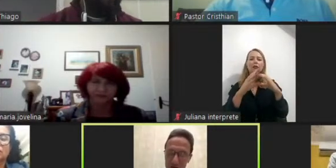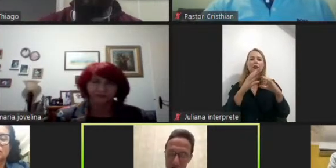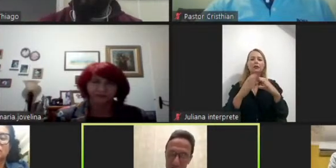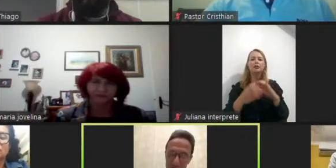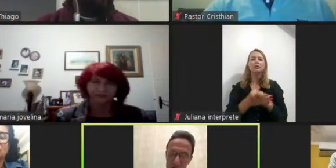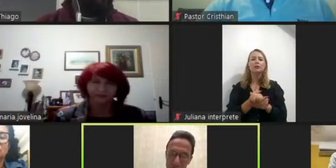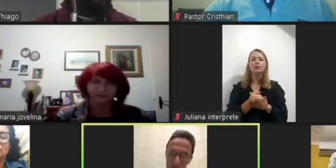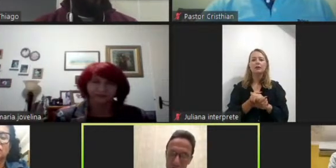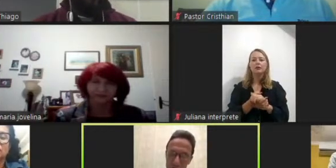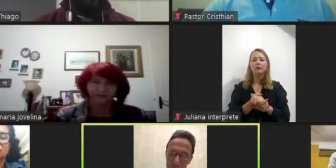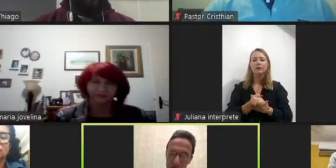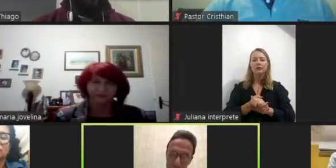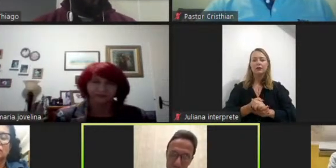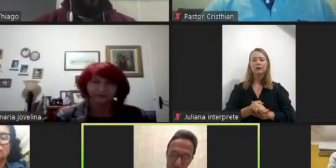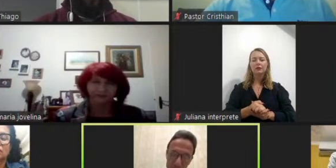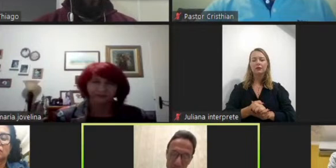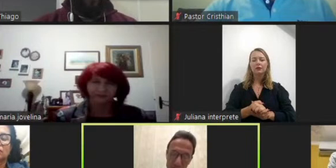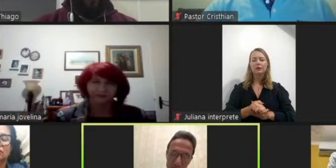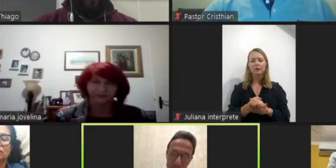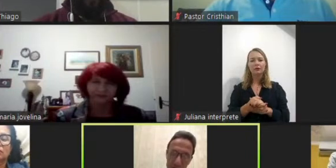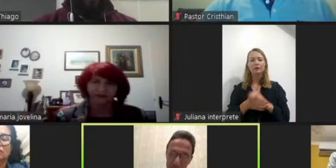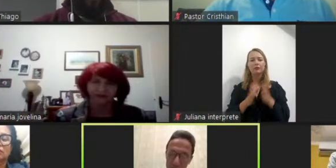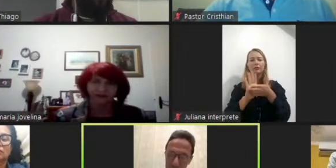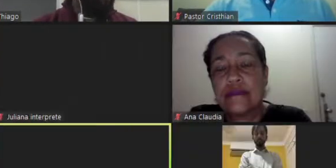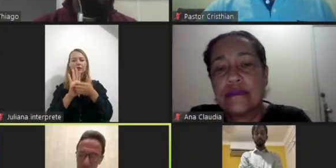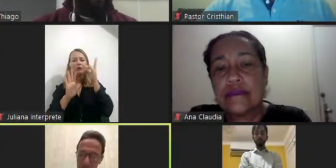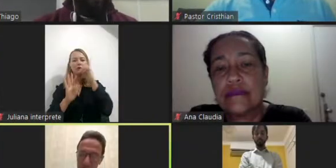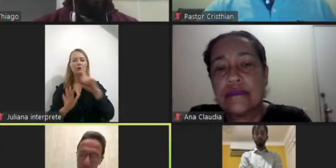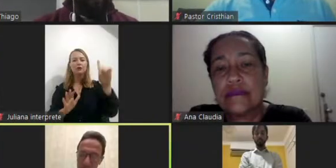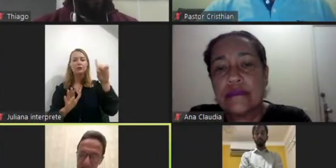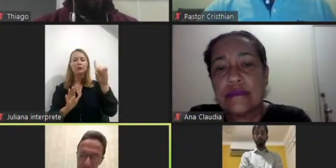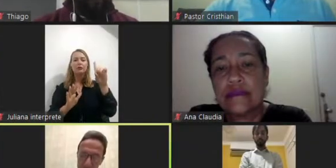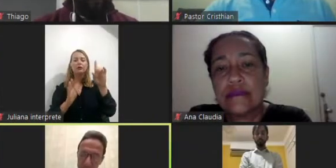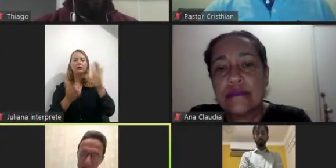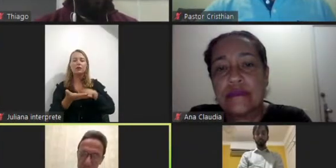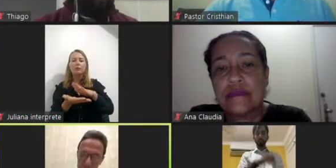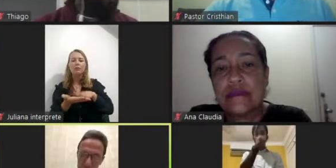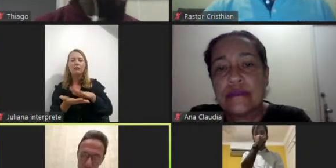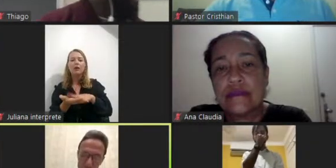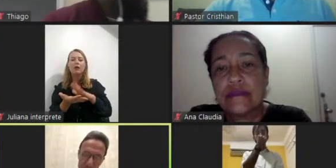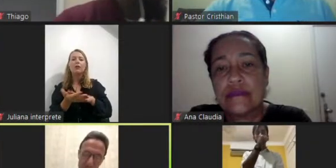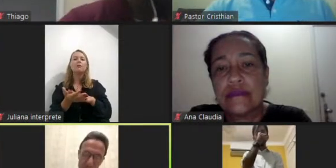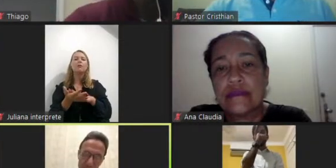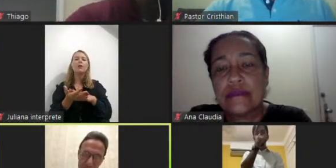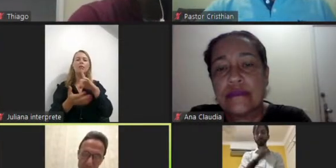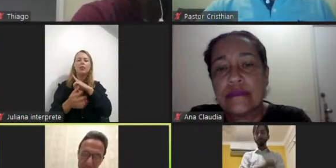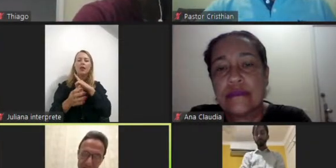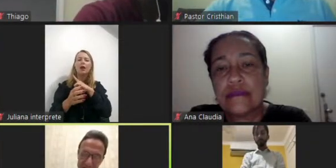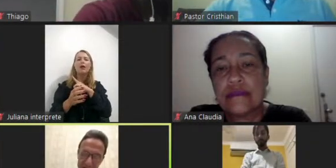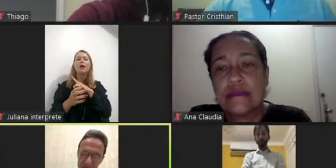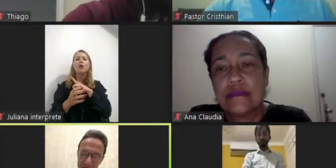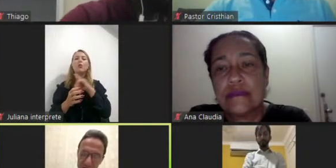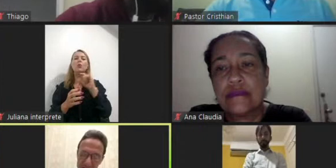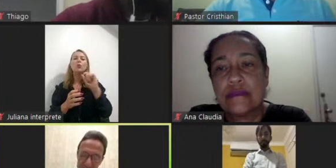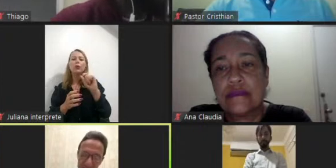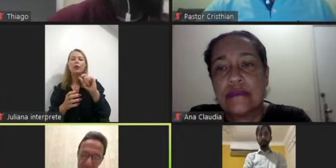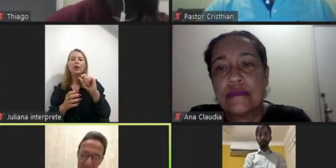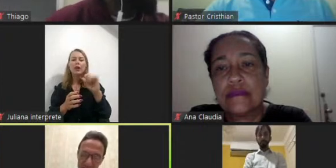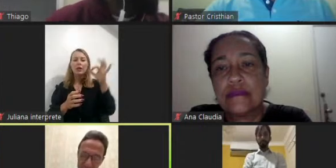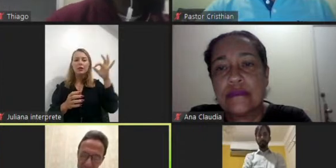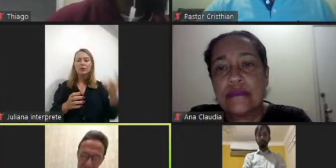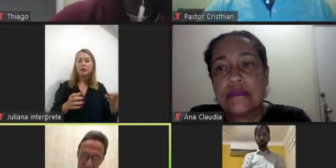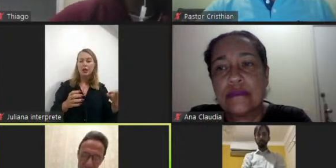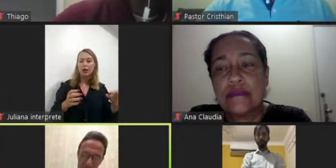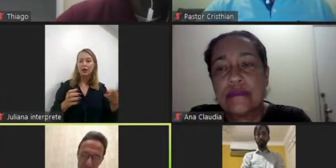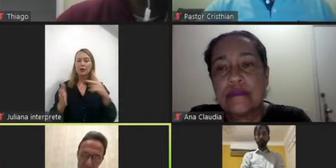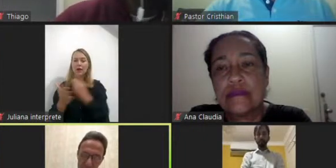lábios estejam nos altos louvores de Deus. Nas suas mãos, espadas de dois gumes, para exercer vingança entre